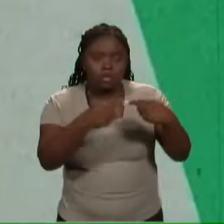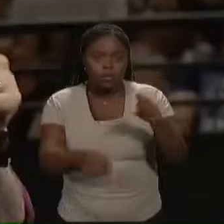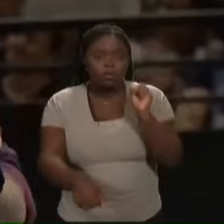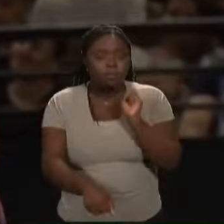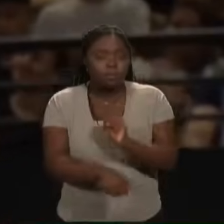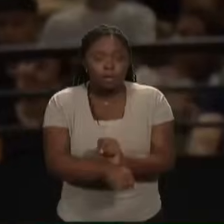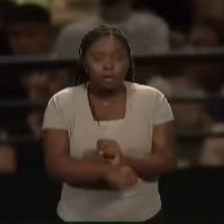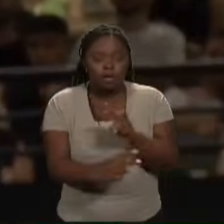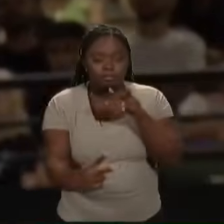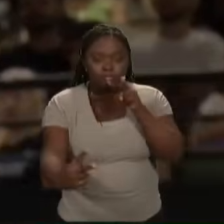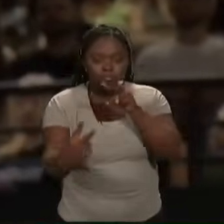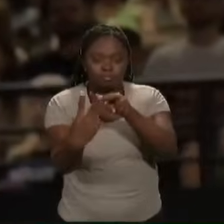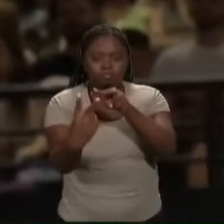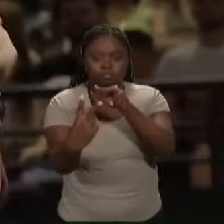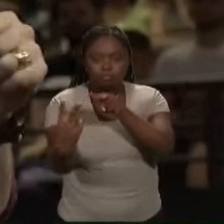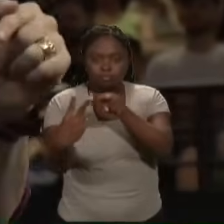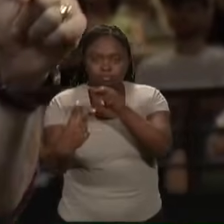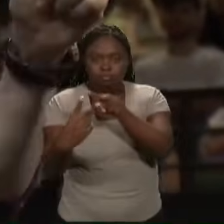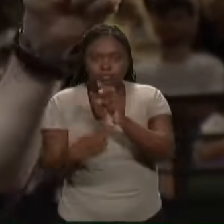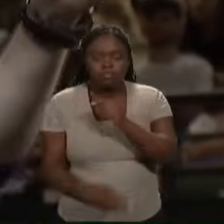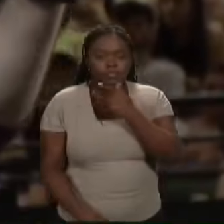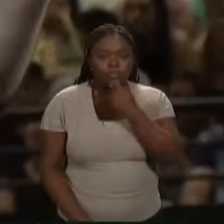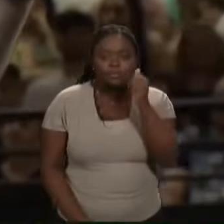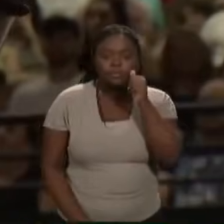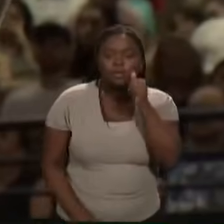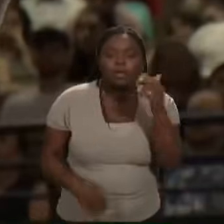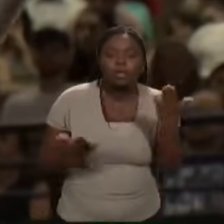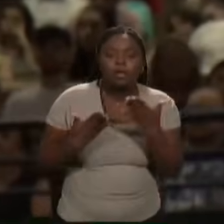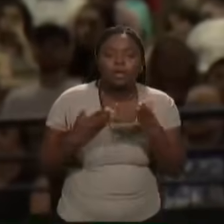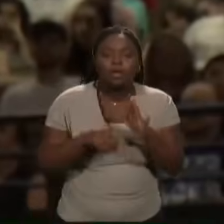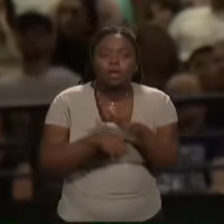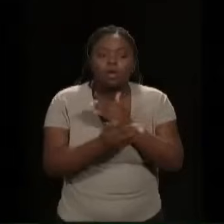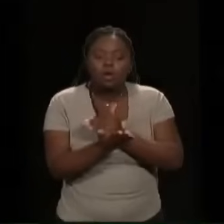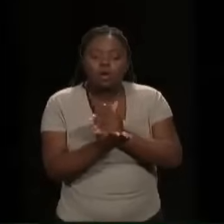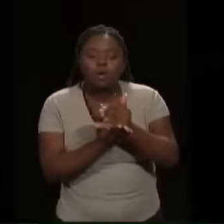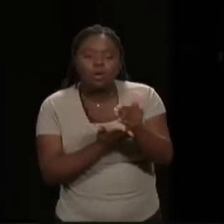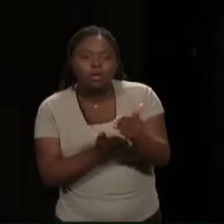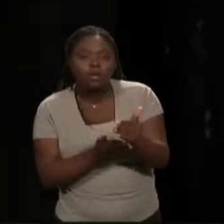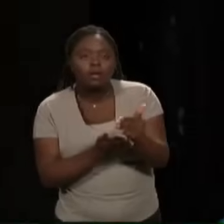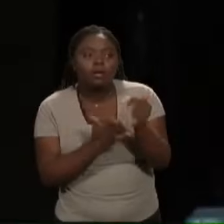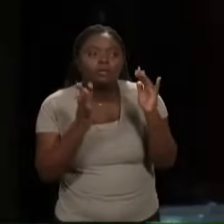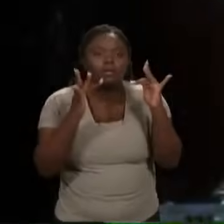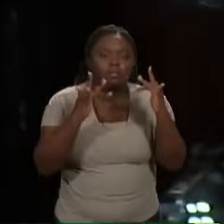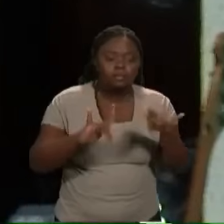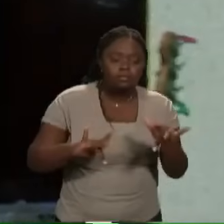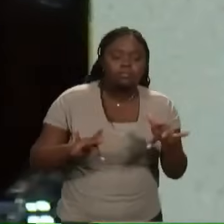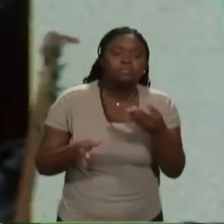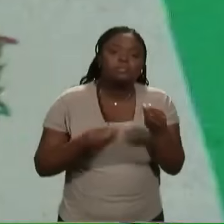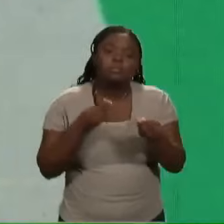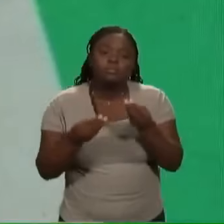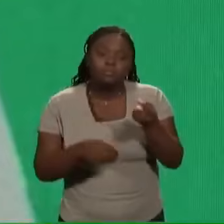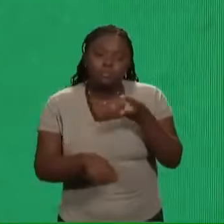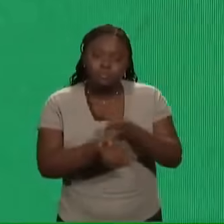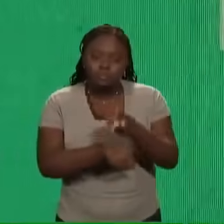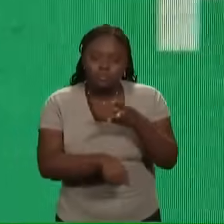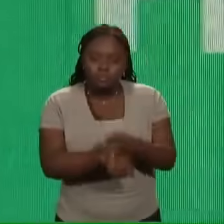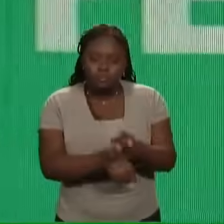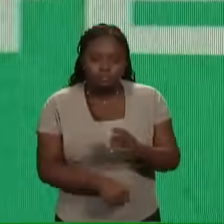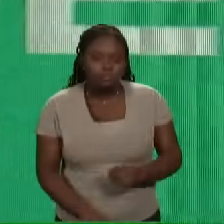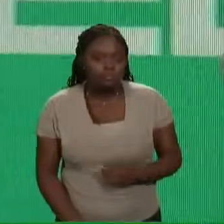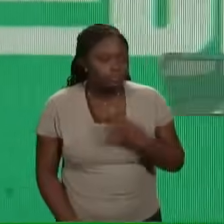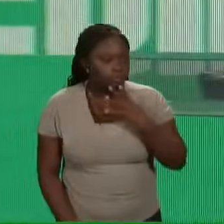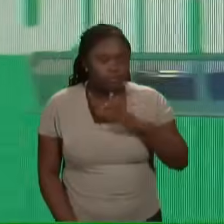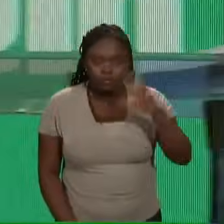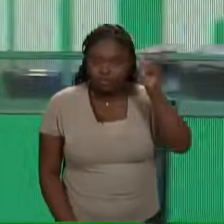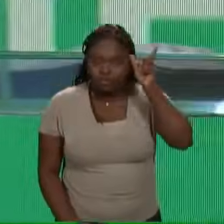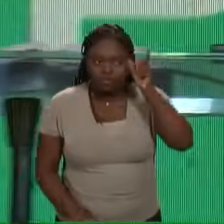olhar no olho. Os meninos e meninas estão começando e terminando namoro por WhatsApp. Eu não conheço demônio mais